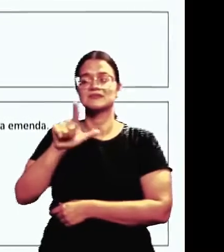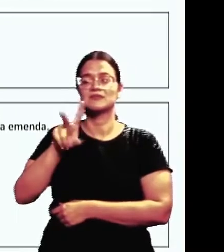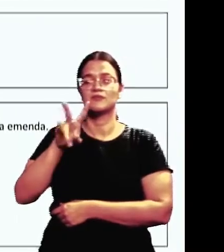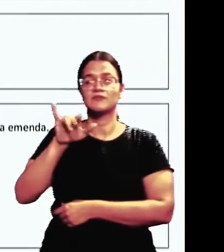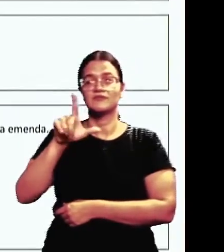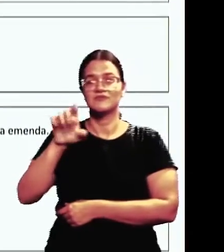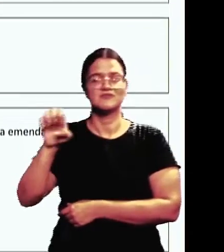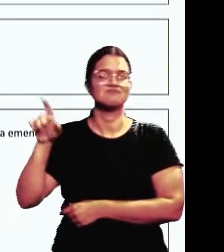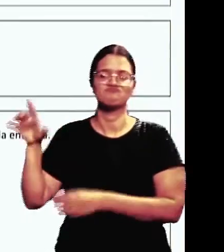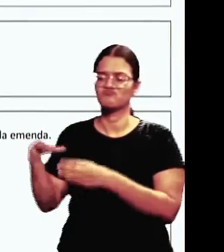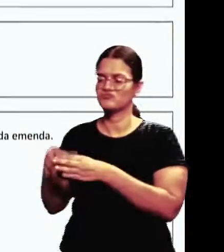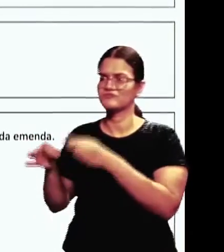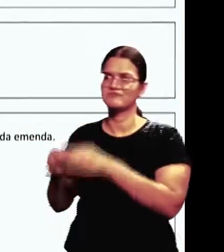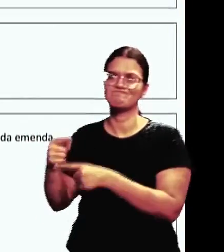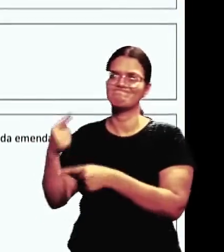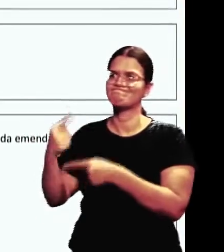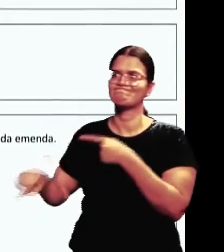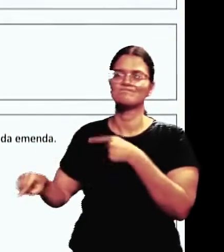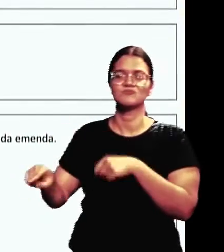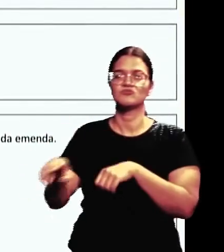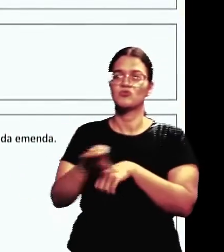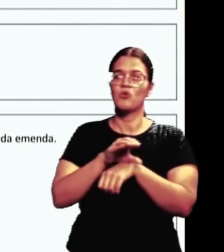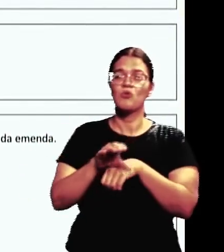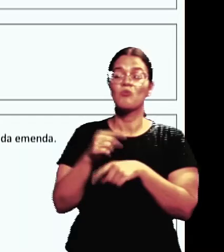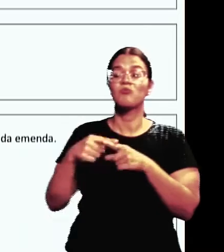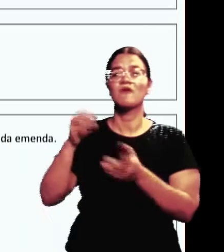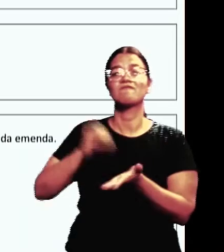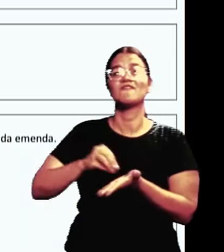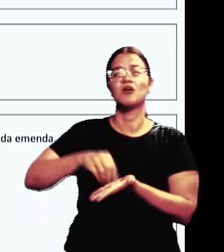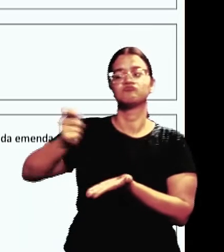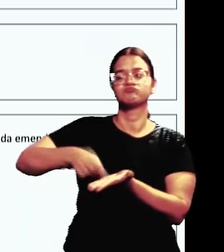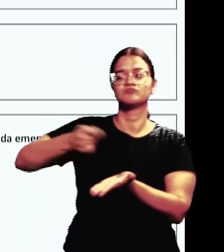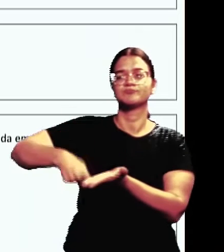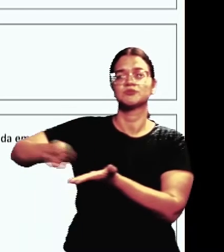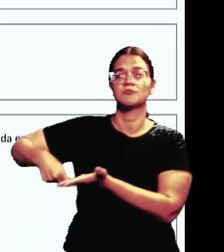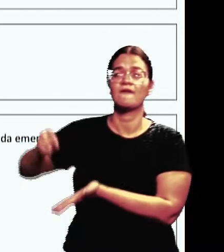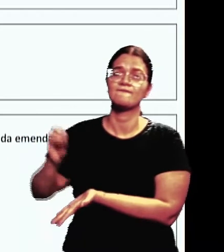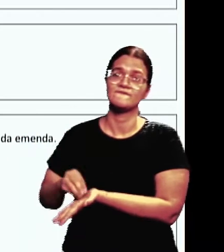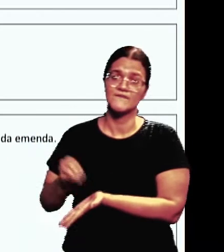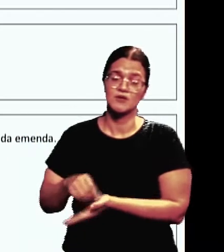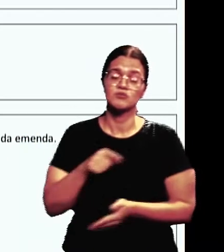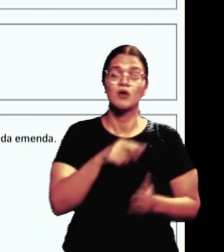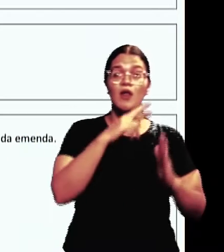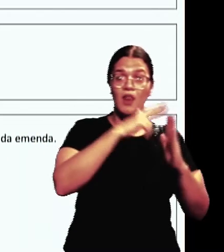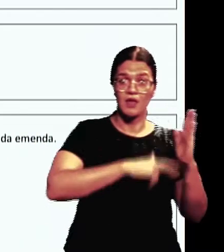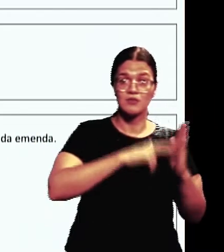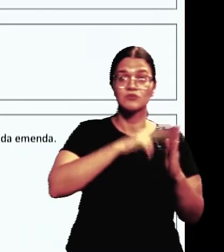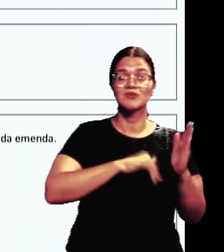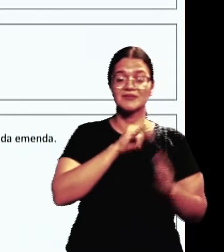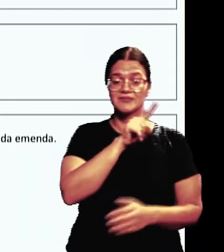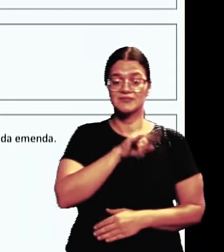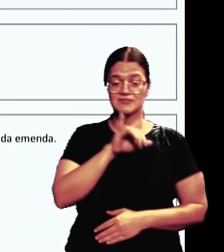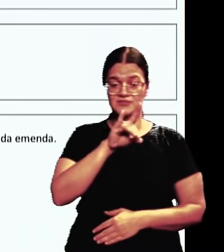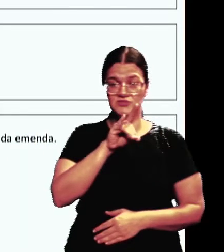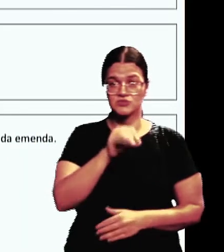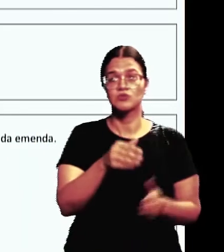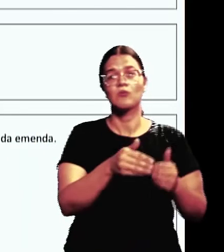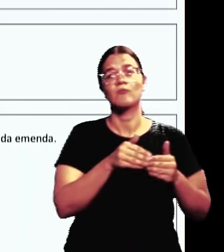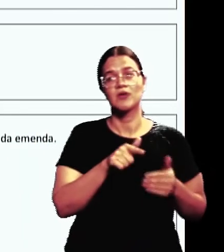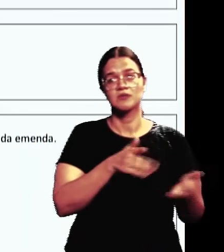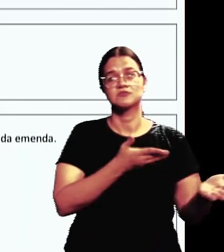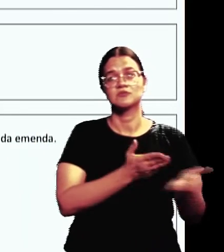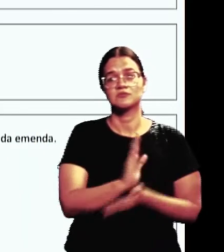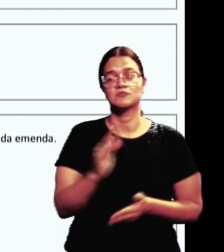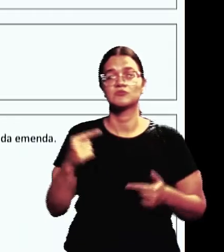pela inconstitucionalidade por ausência de abaixo-assinado. Relator, vereador Isidio Alves, pela aprovação. Projeto em